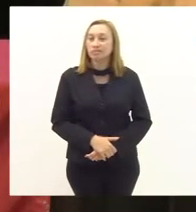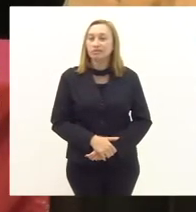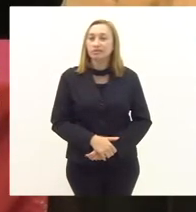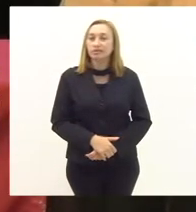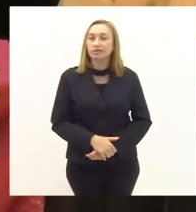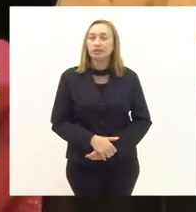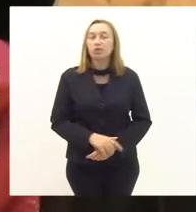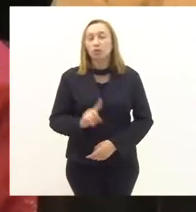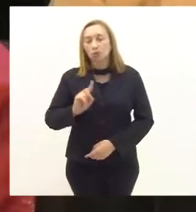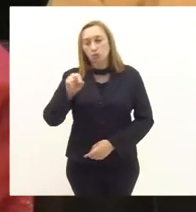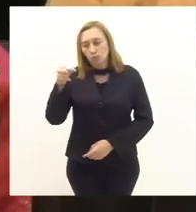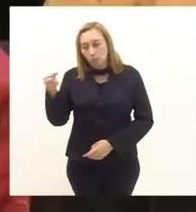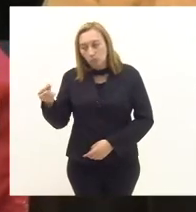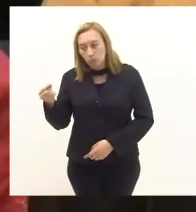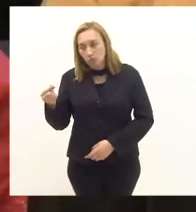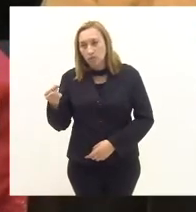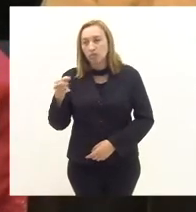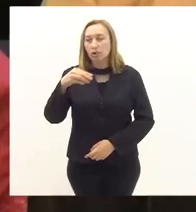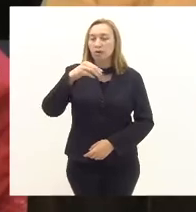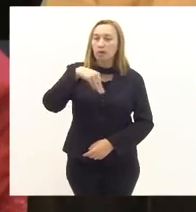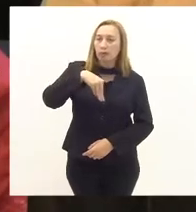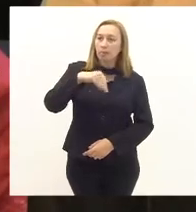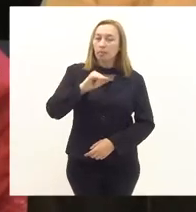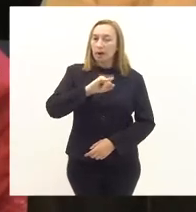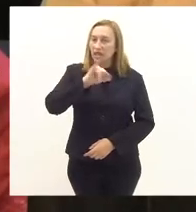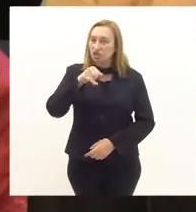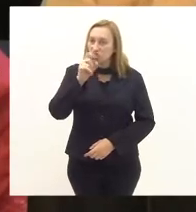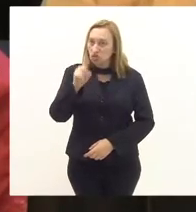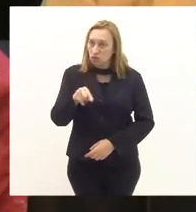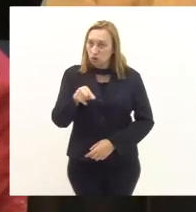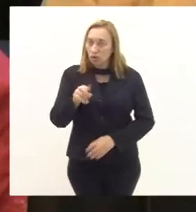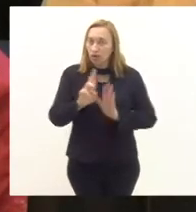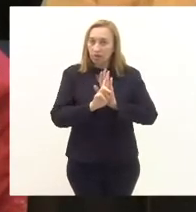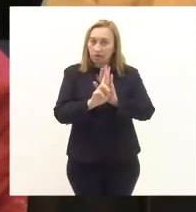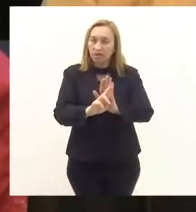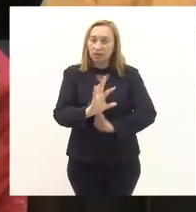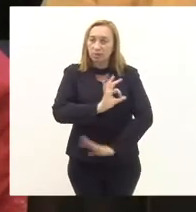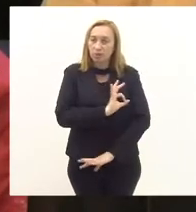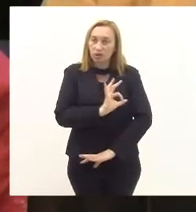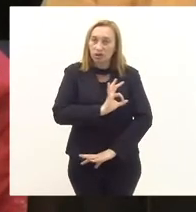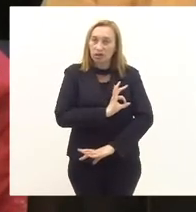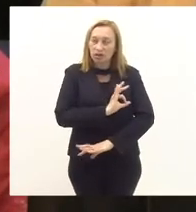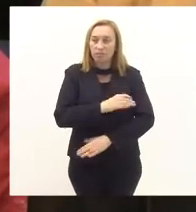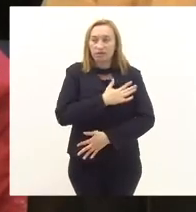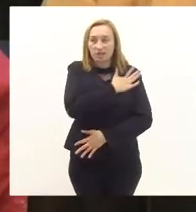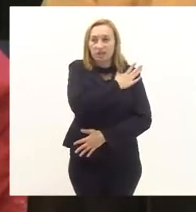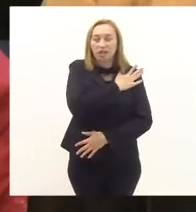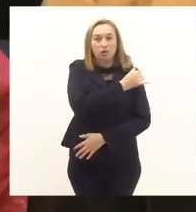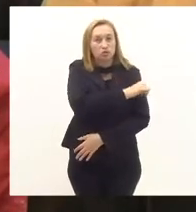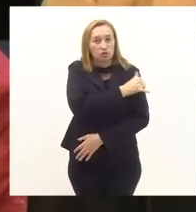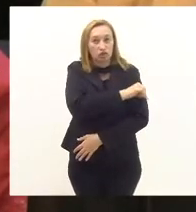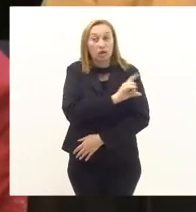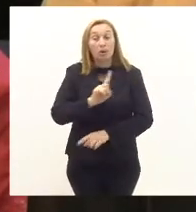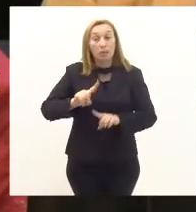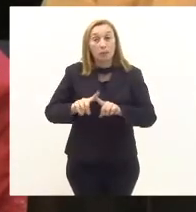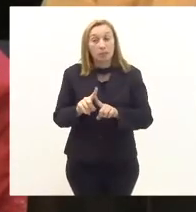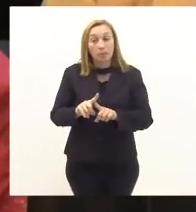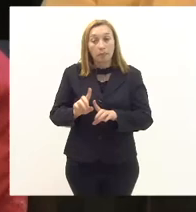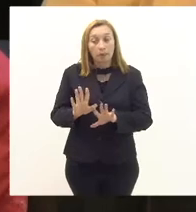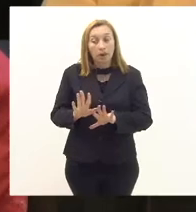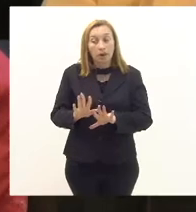O próximo é o Major Elton, que está aqui representando a Polícia Militar do Estado do Rio de Janeiro. Mas, Major